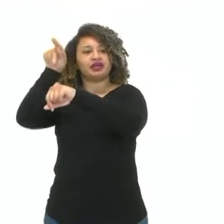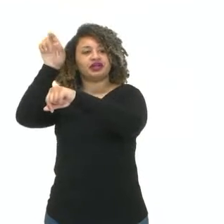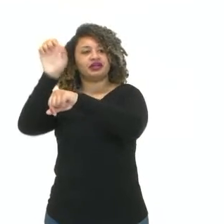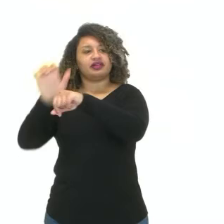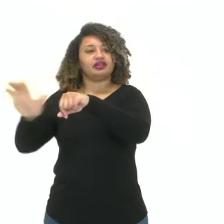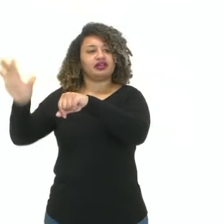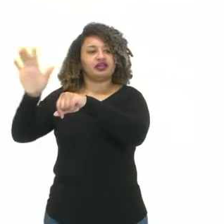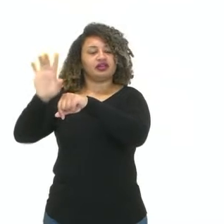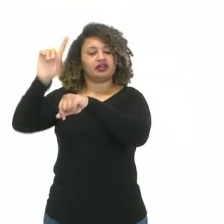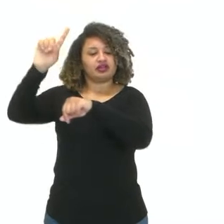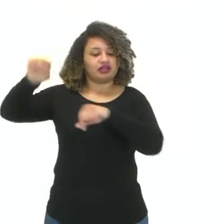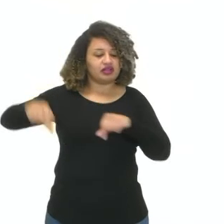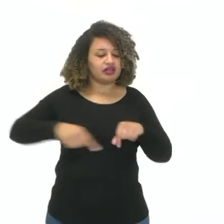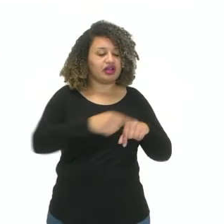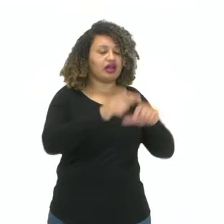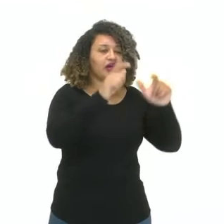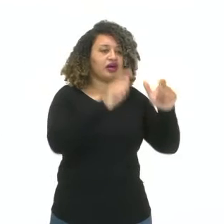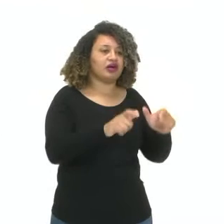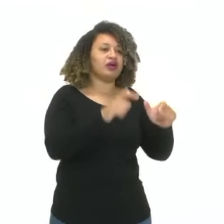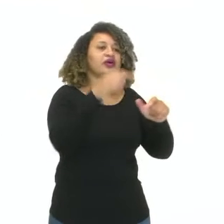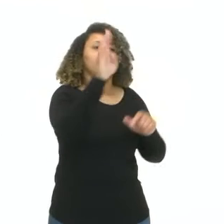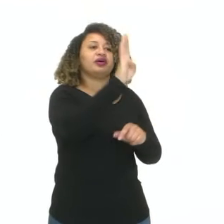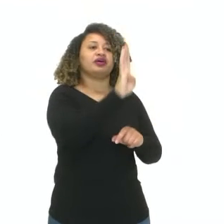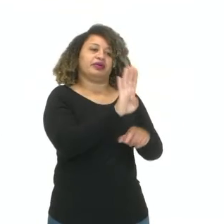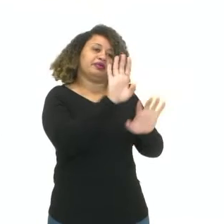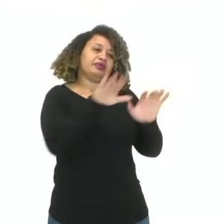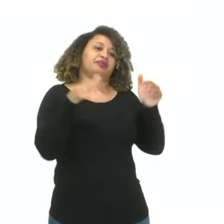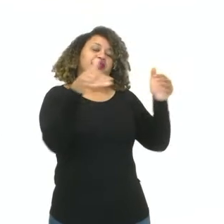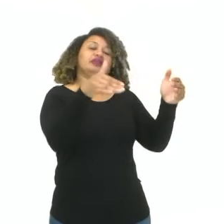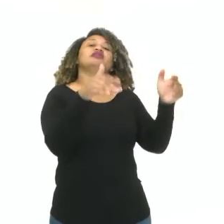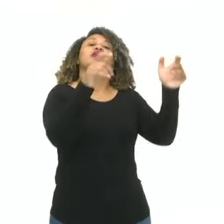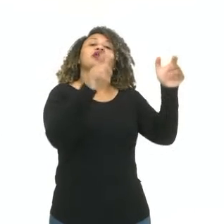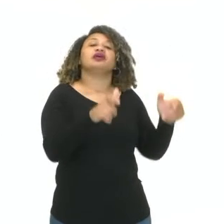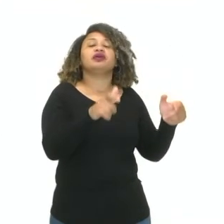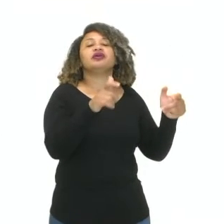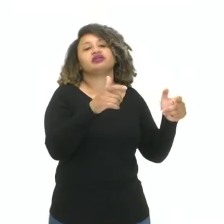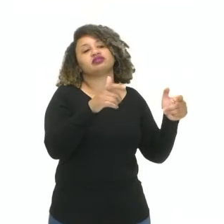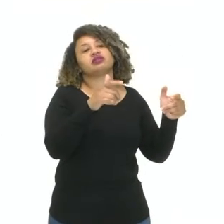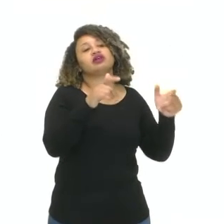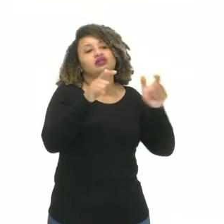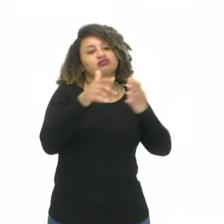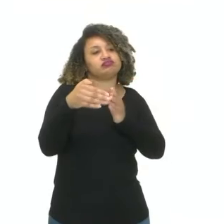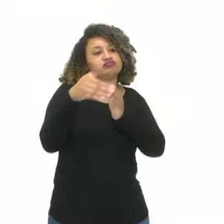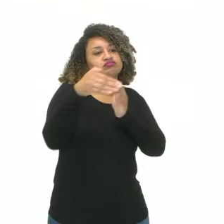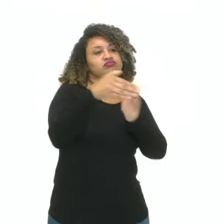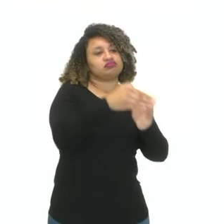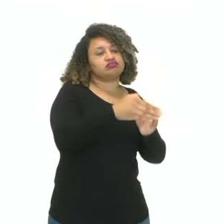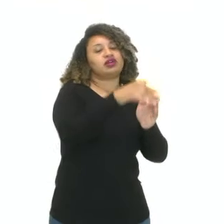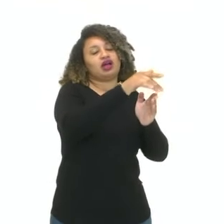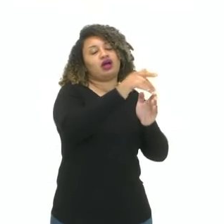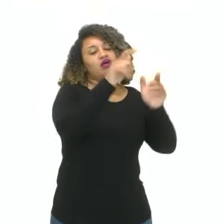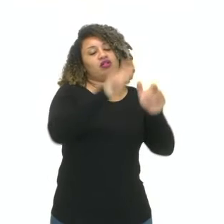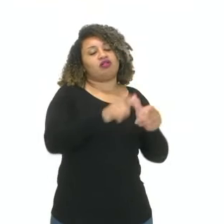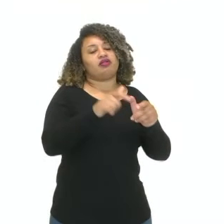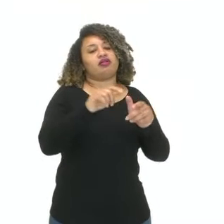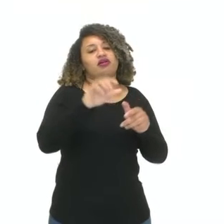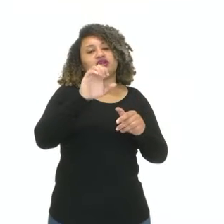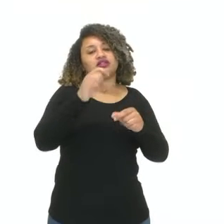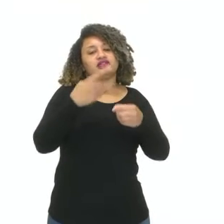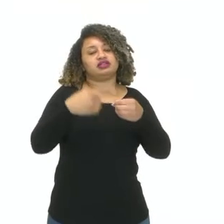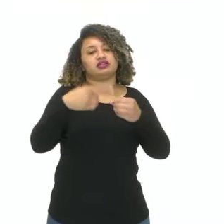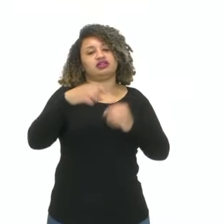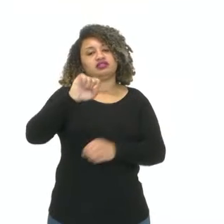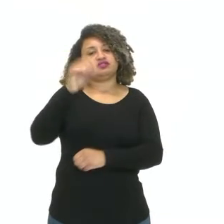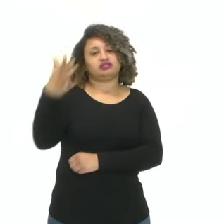Europa a quem? Ao Brasil, especificamente o quê? O Porto de Santos, em São Paulo. Então, na